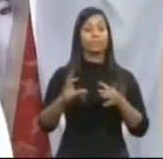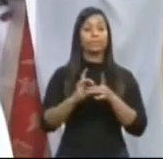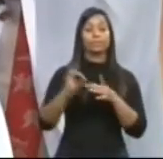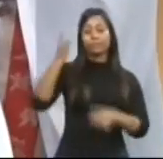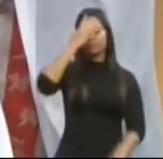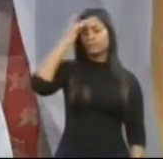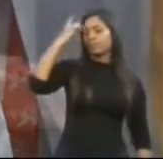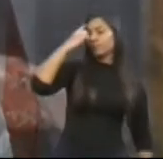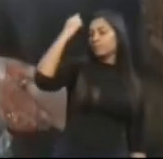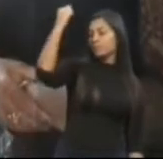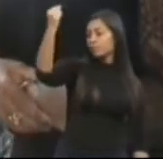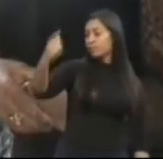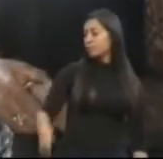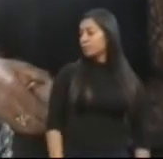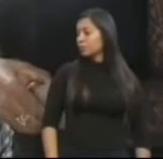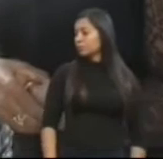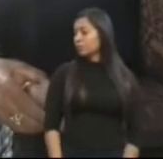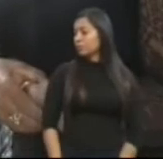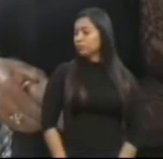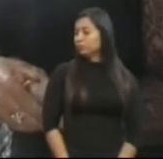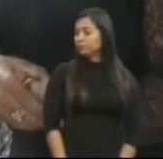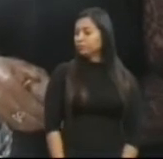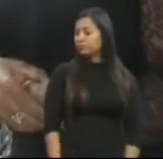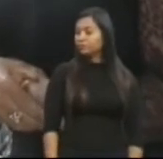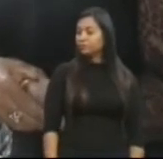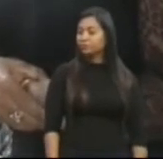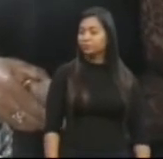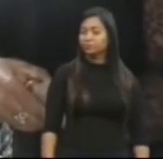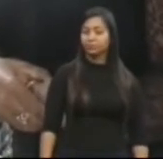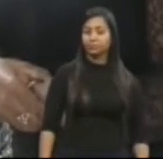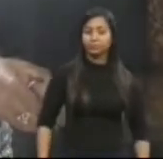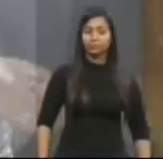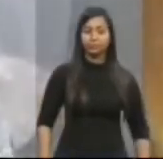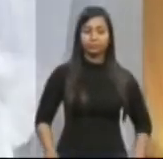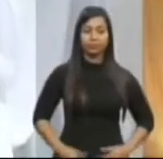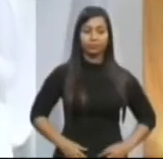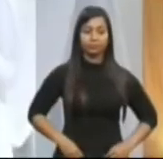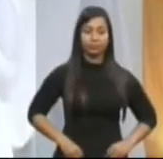Filho. Concedei-nos o convívio dos eleitos.